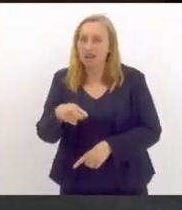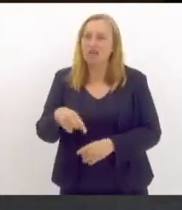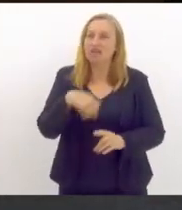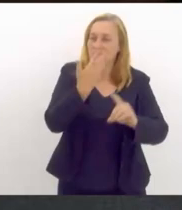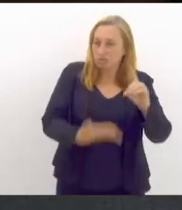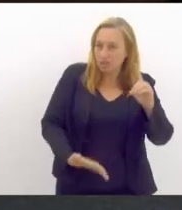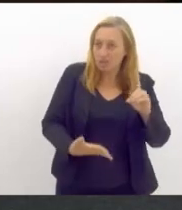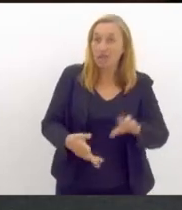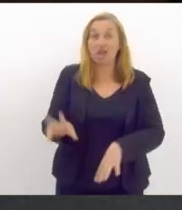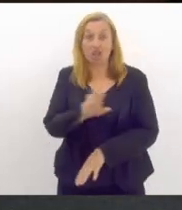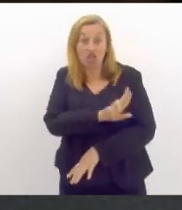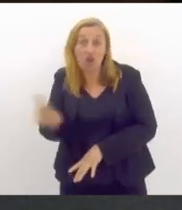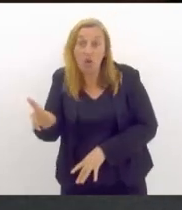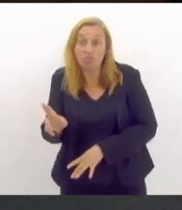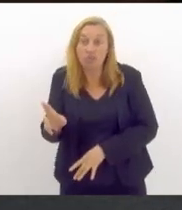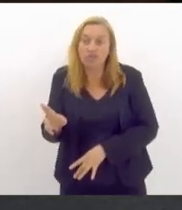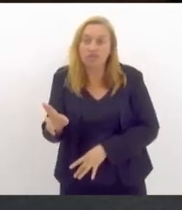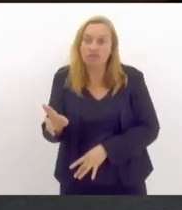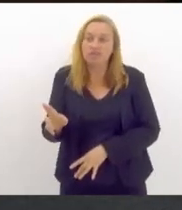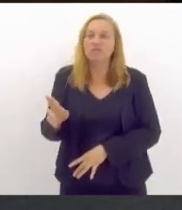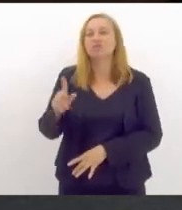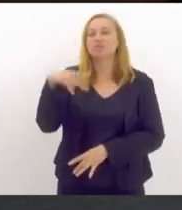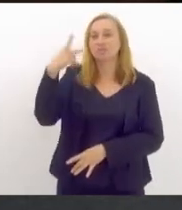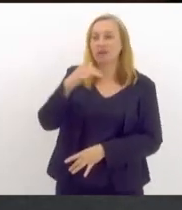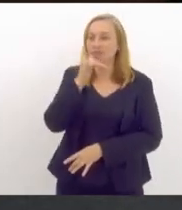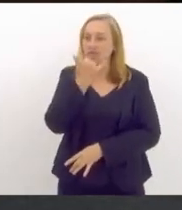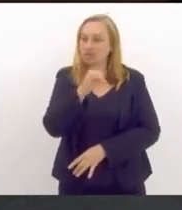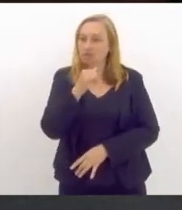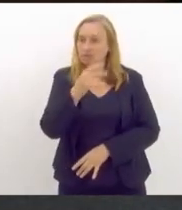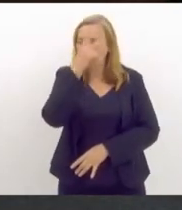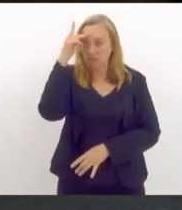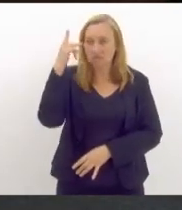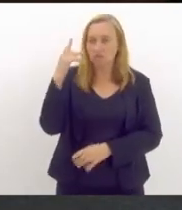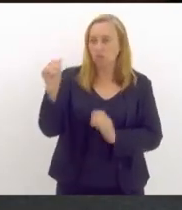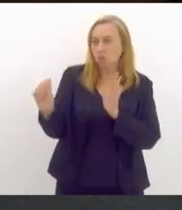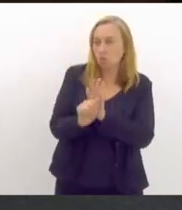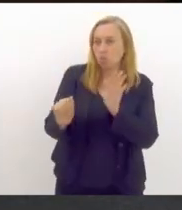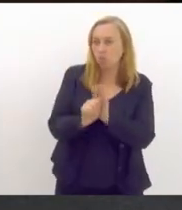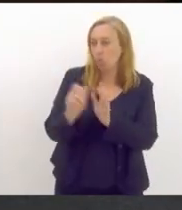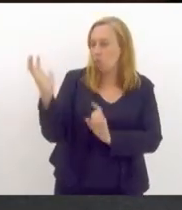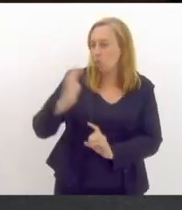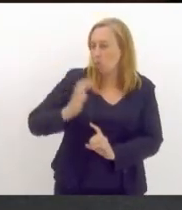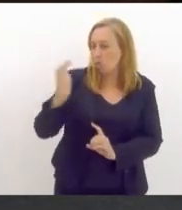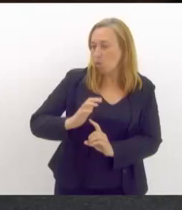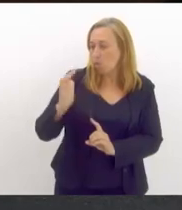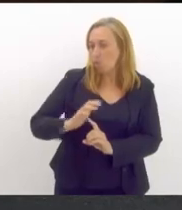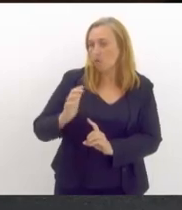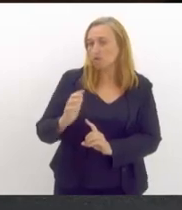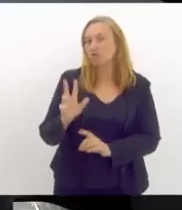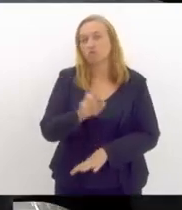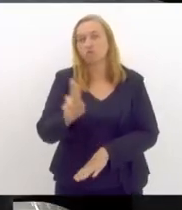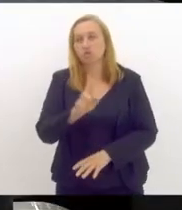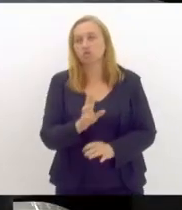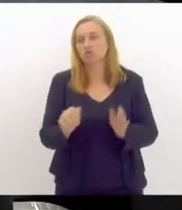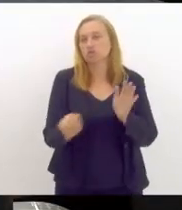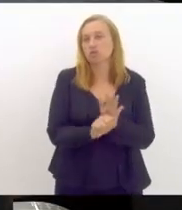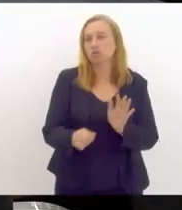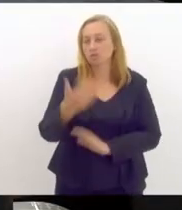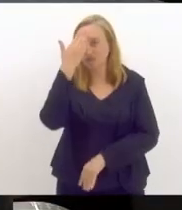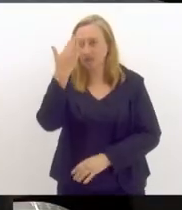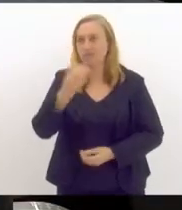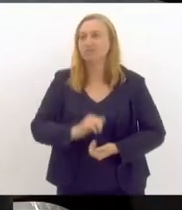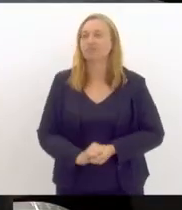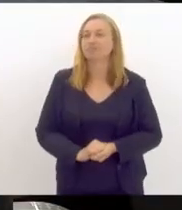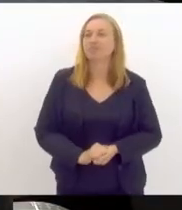homenagem em nome do Parlamento Fluminense para alguém que faz Apologia ao e alguns de drogas Muito obrigado presidente